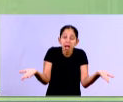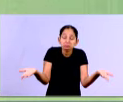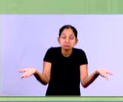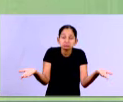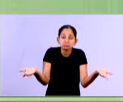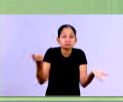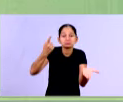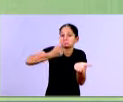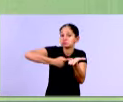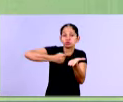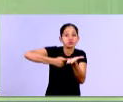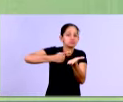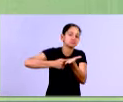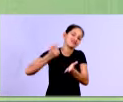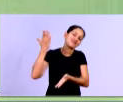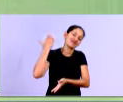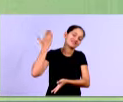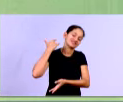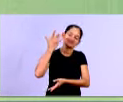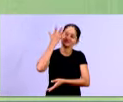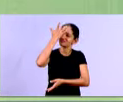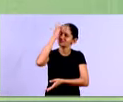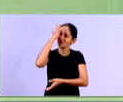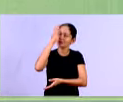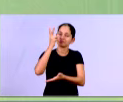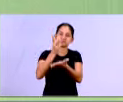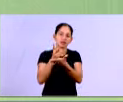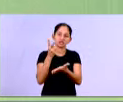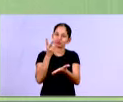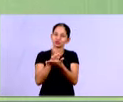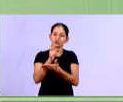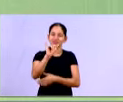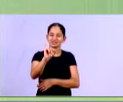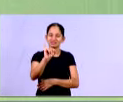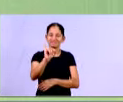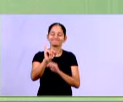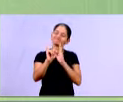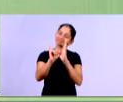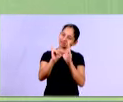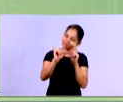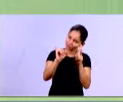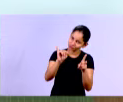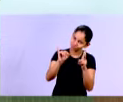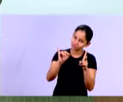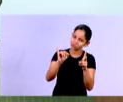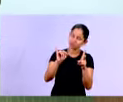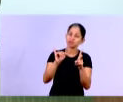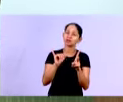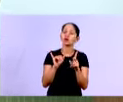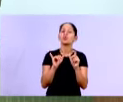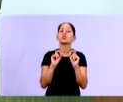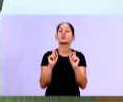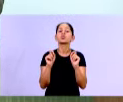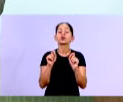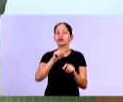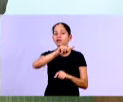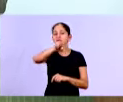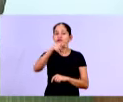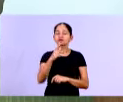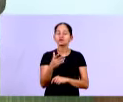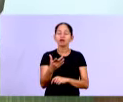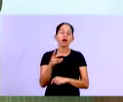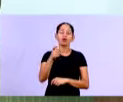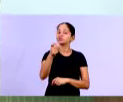que é esse I. Então aqui continua I, eu não sei o que é isso. O I ali, traduzindo para uma equação que vocês estudaram muito,